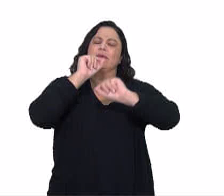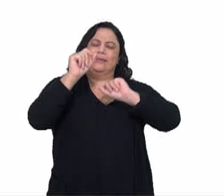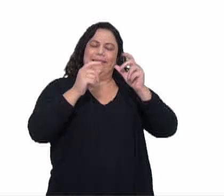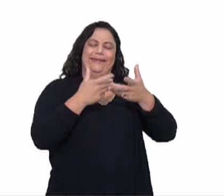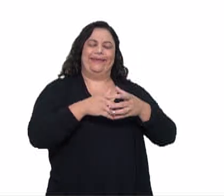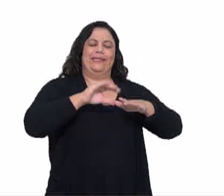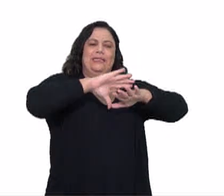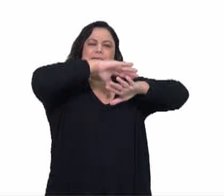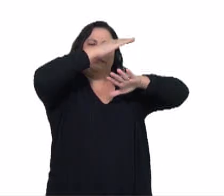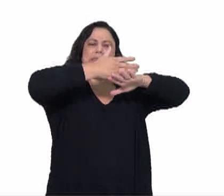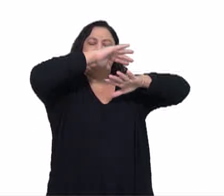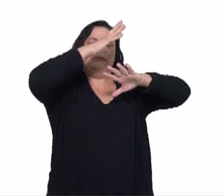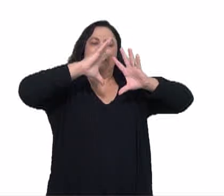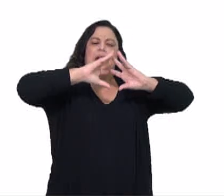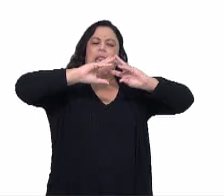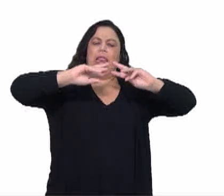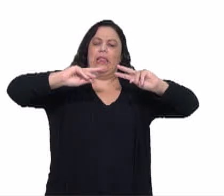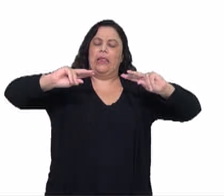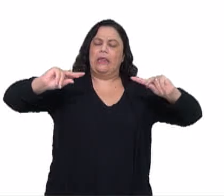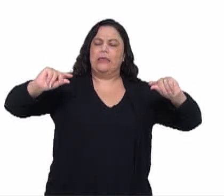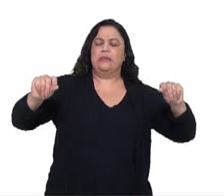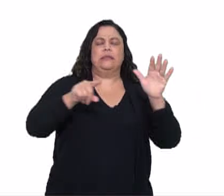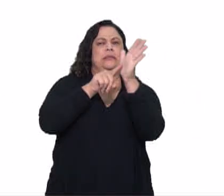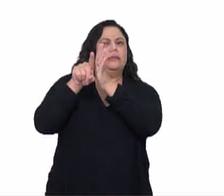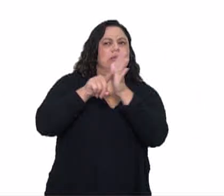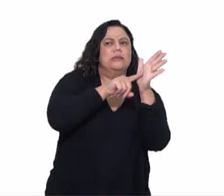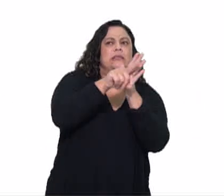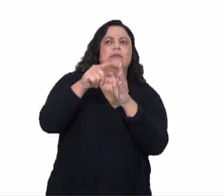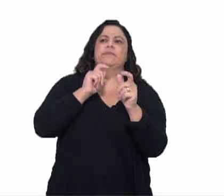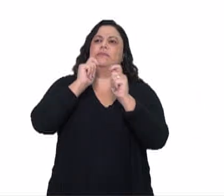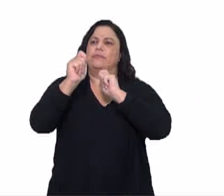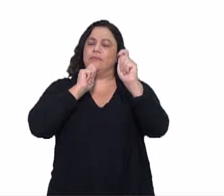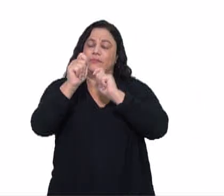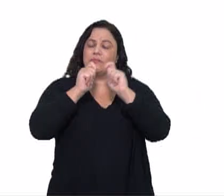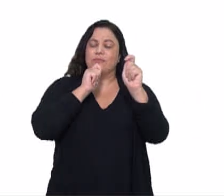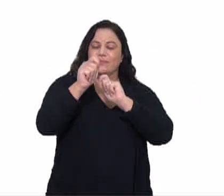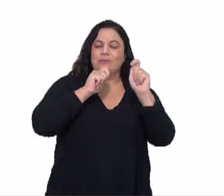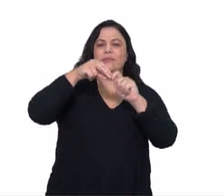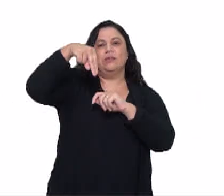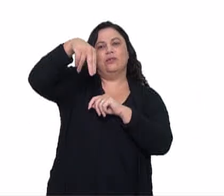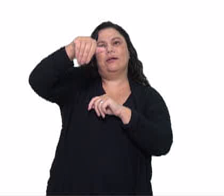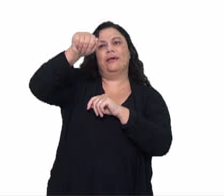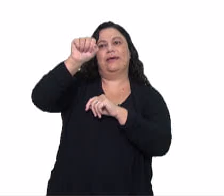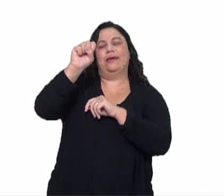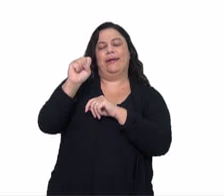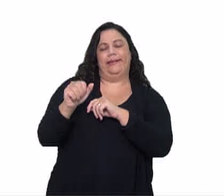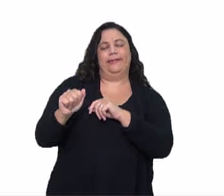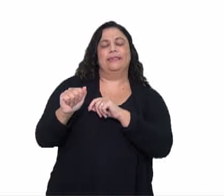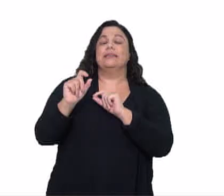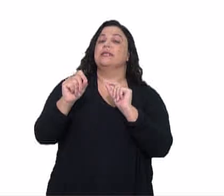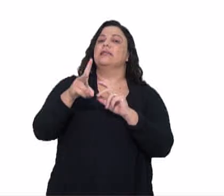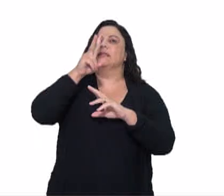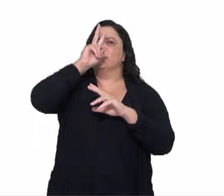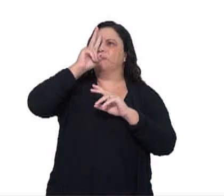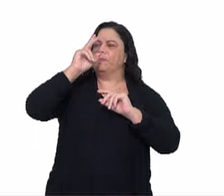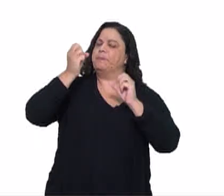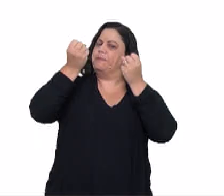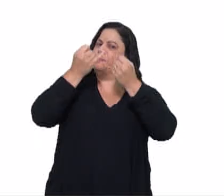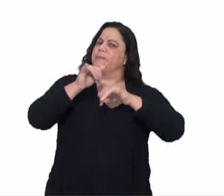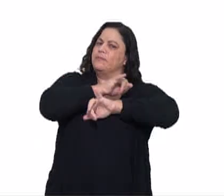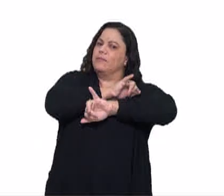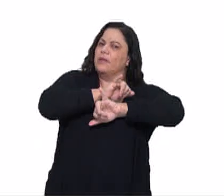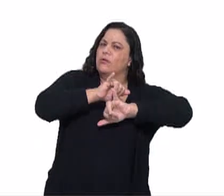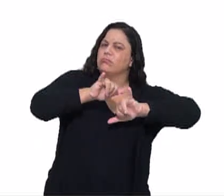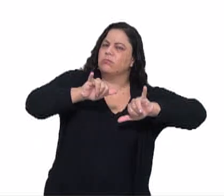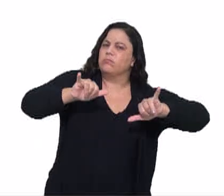pesquisadores em entrevista coletiva na NASA nesta segunda-feira. O sistema está em uma espécie